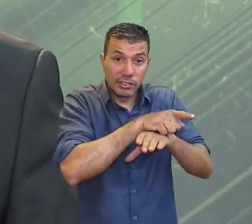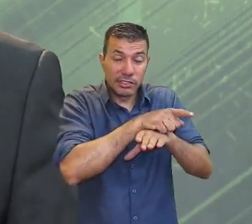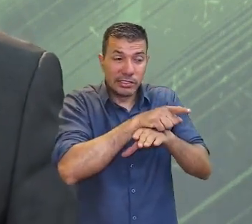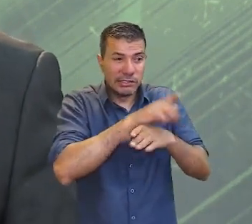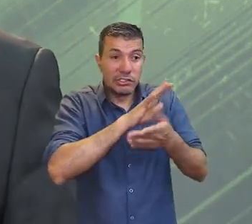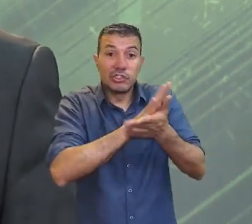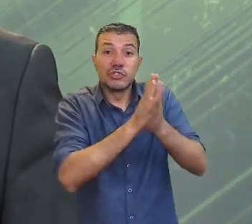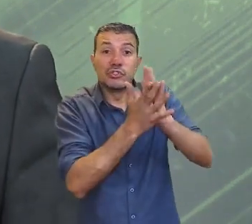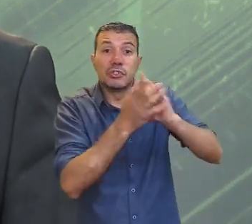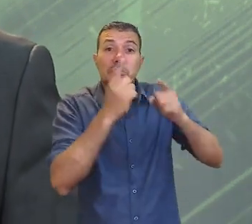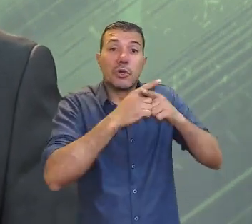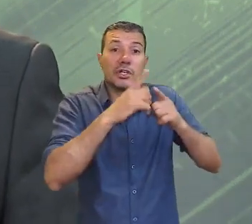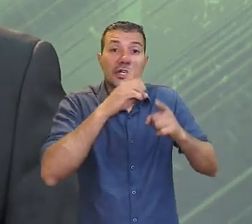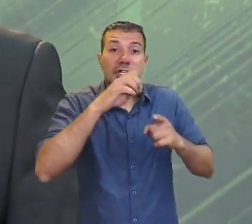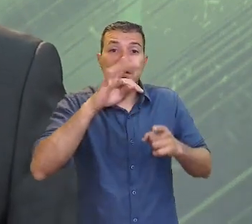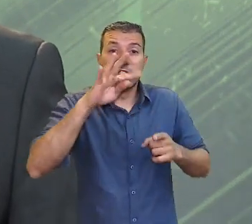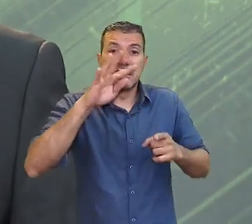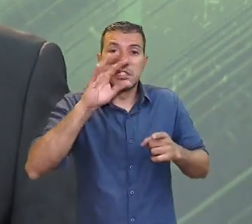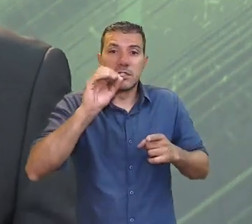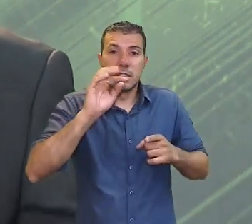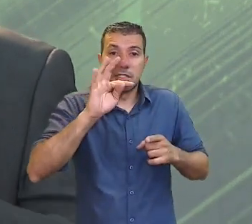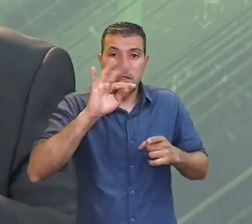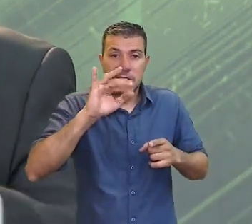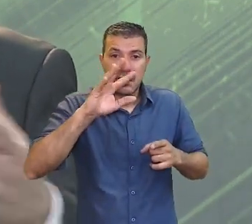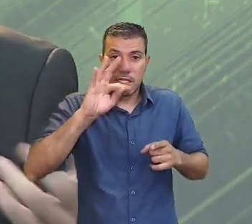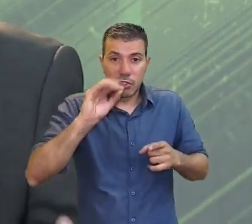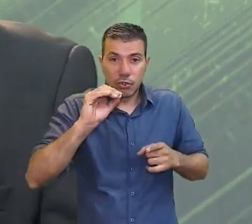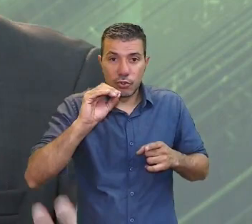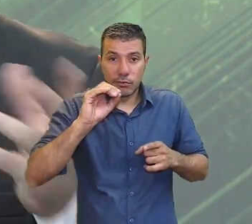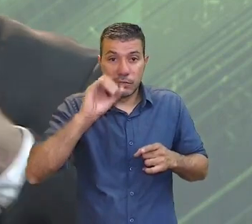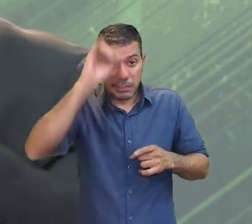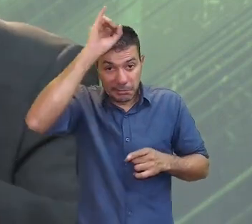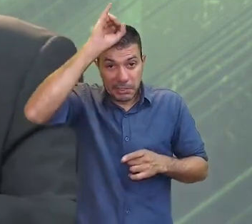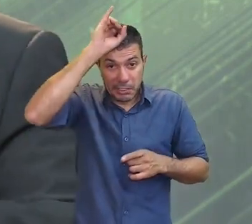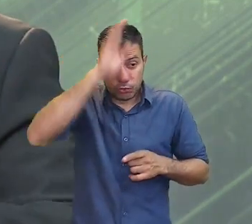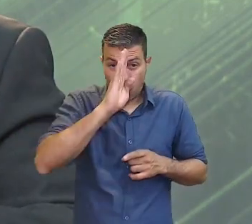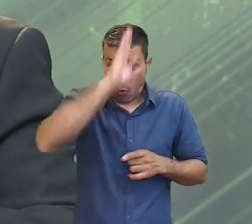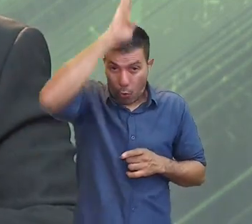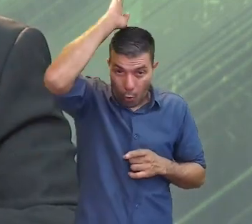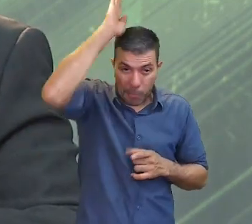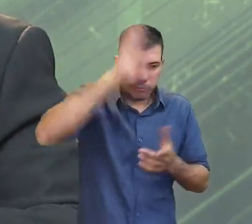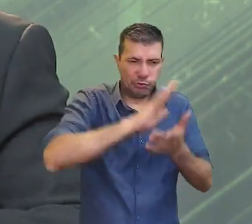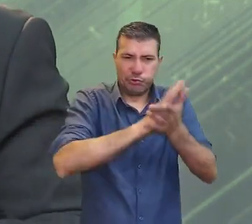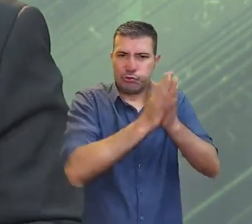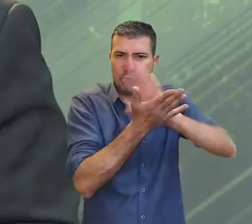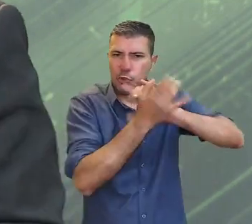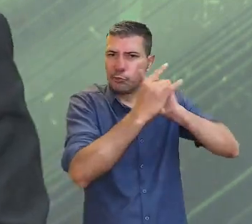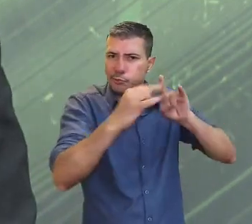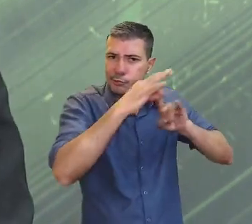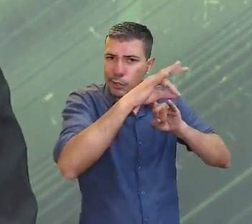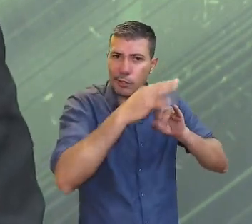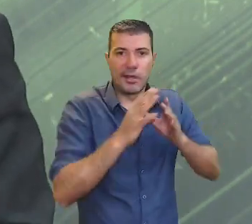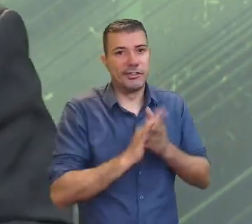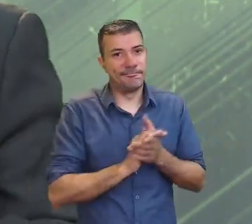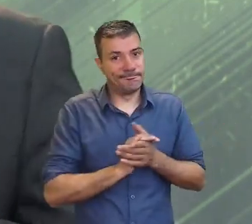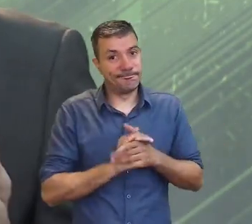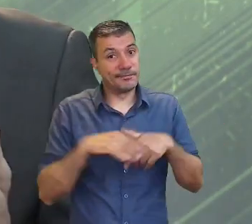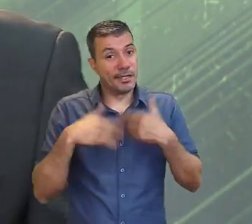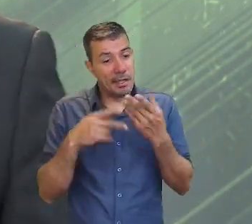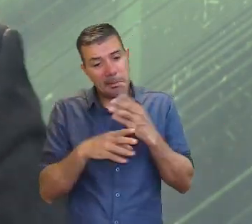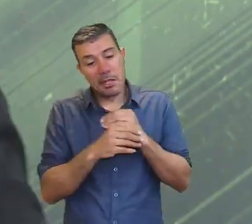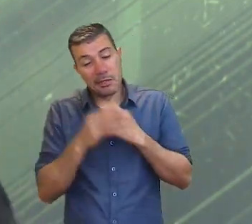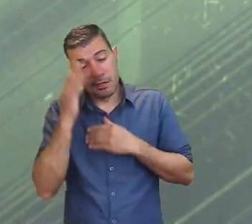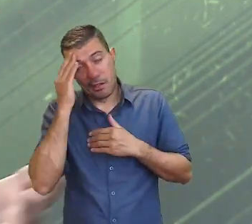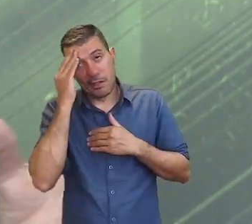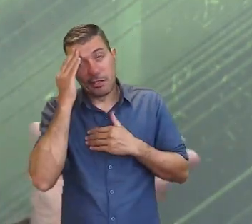de Tito, o imperador romano. Então, a Bíblia, a profecia já apontava para isso. Mas, pastor, ok,